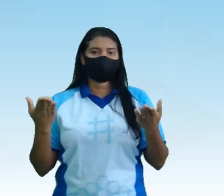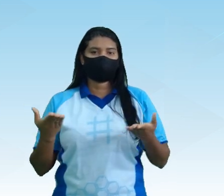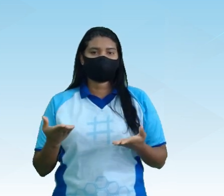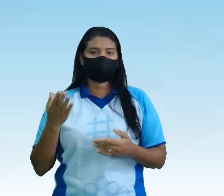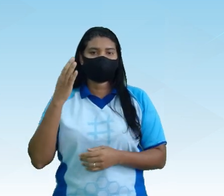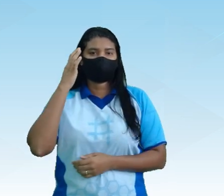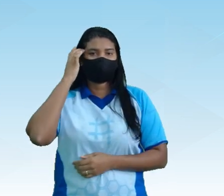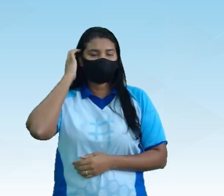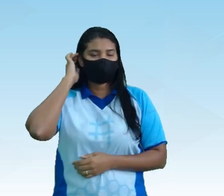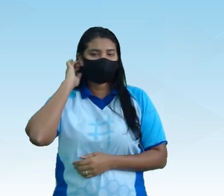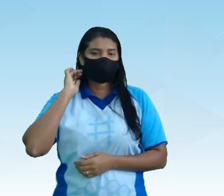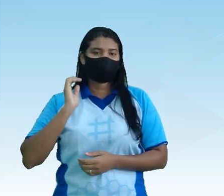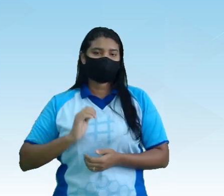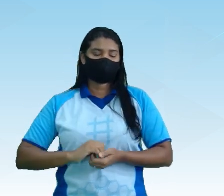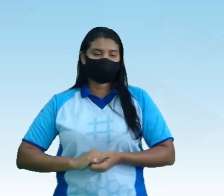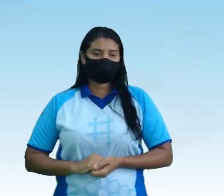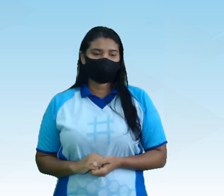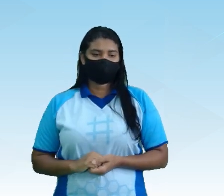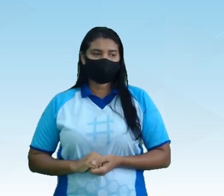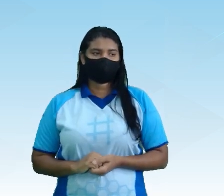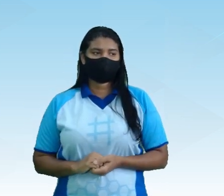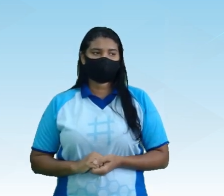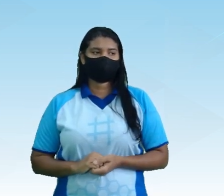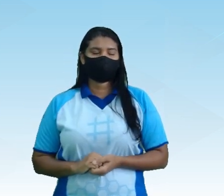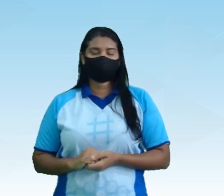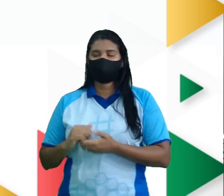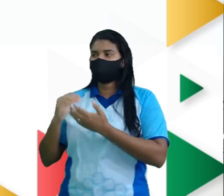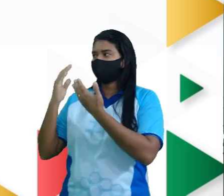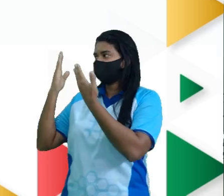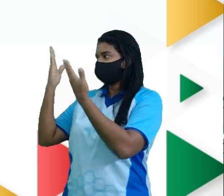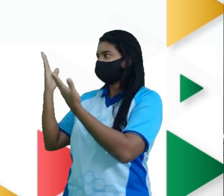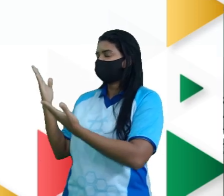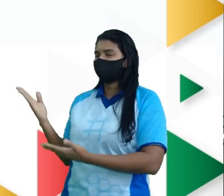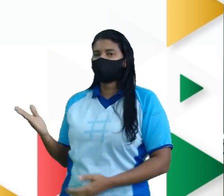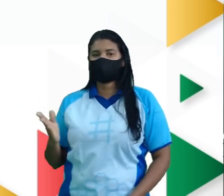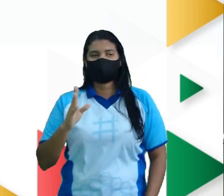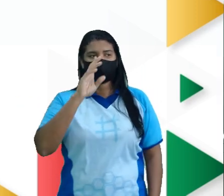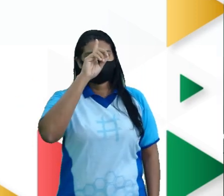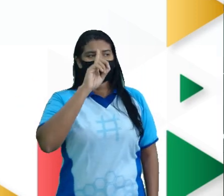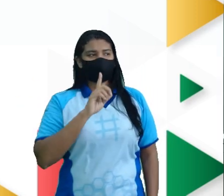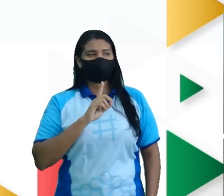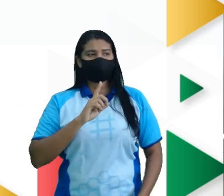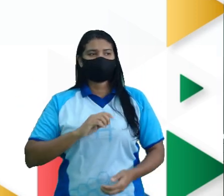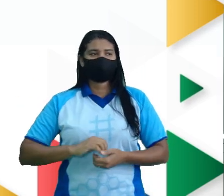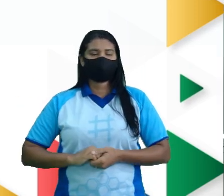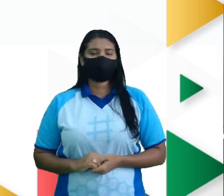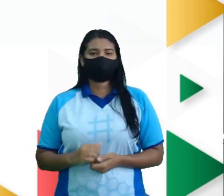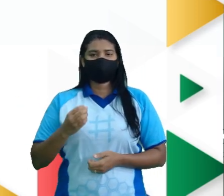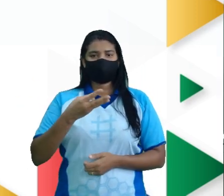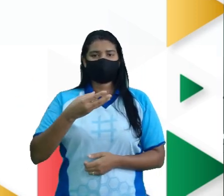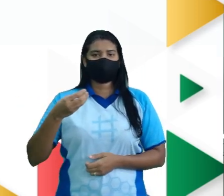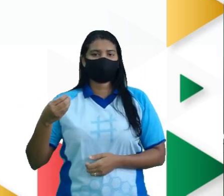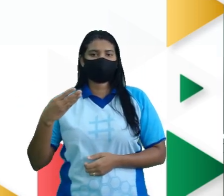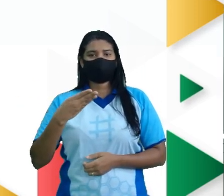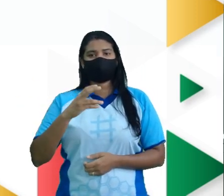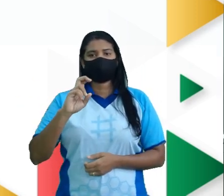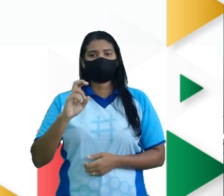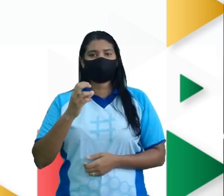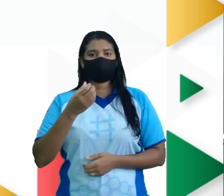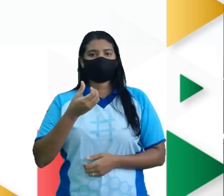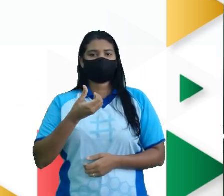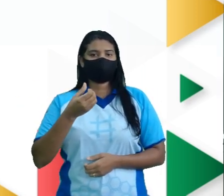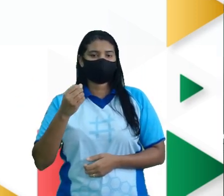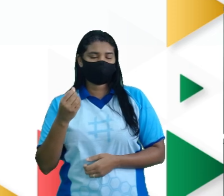agora. Tá vendo aí no esquadro? Esse amarelinho, tá claro? Então, os ângulos de 30, 45, 60 e 90, eles